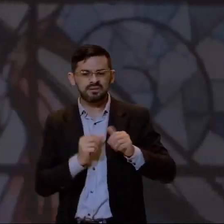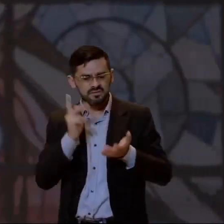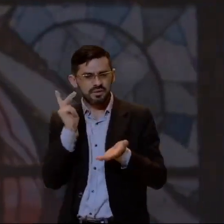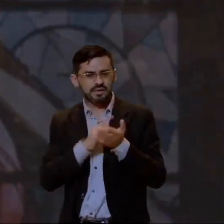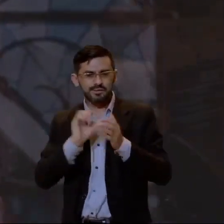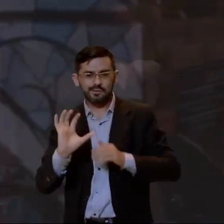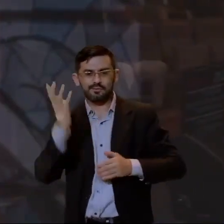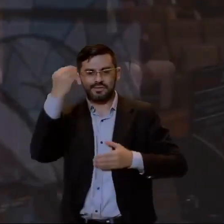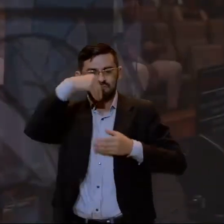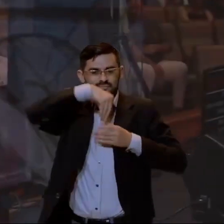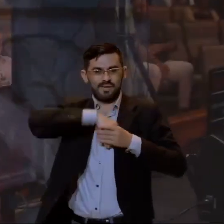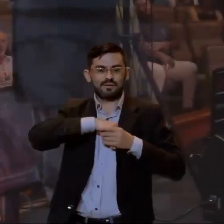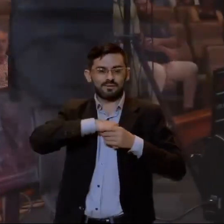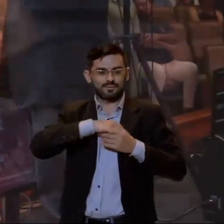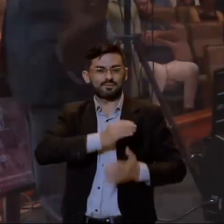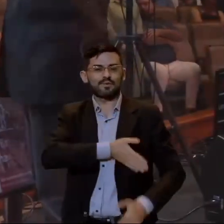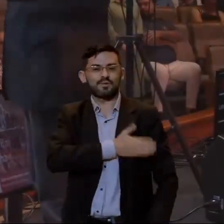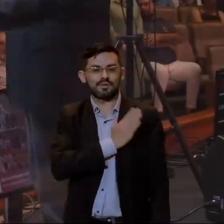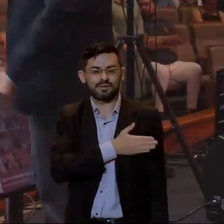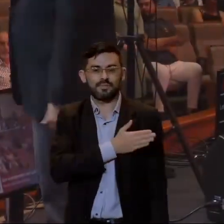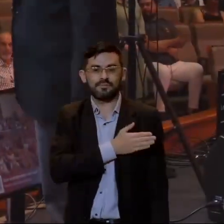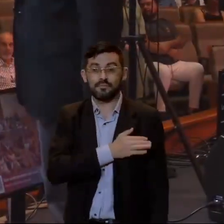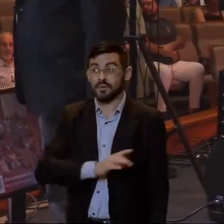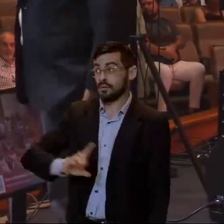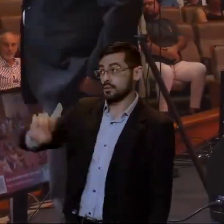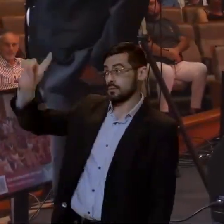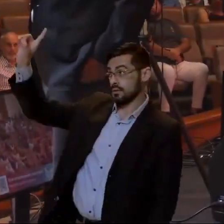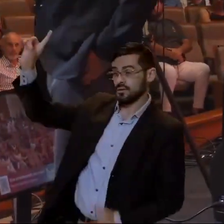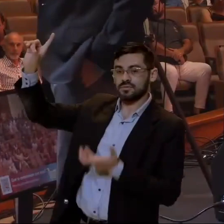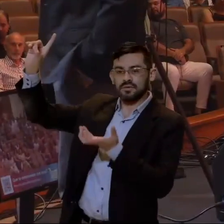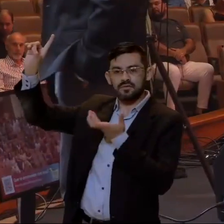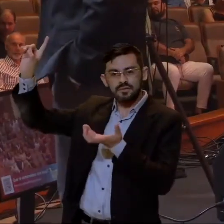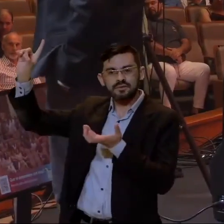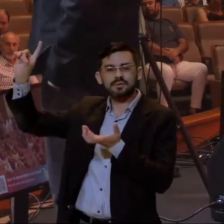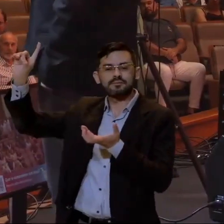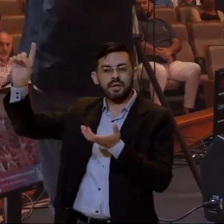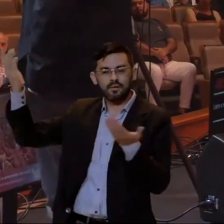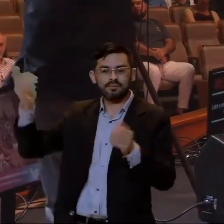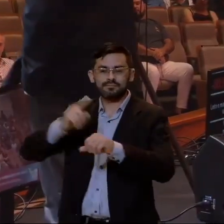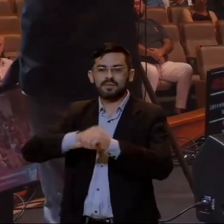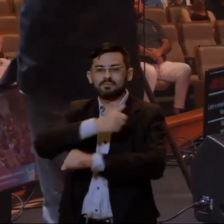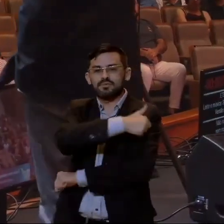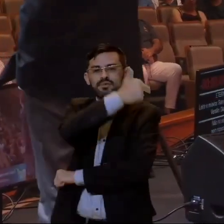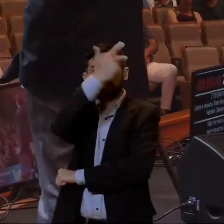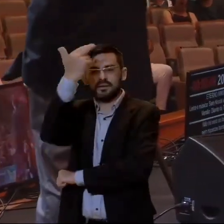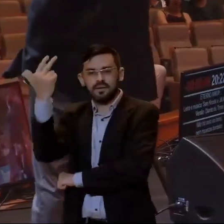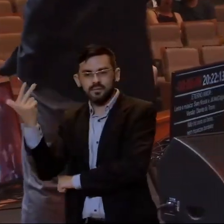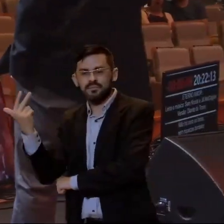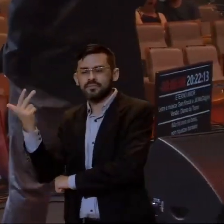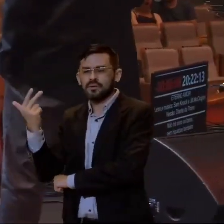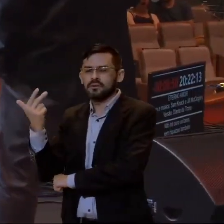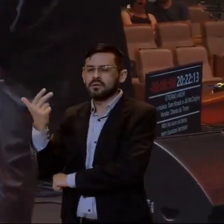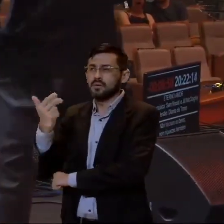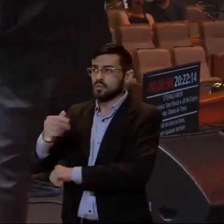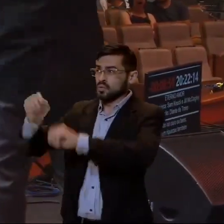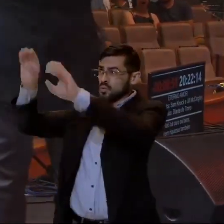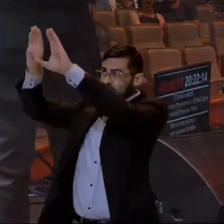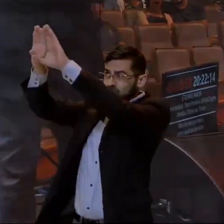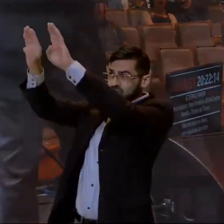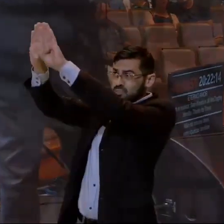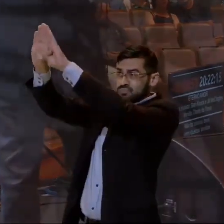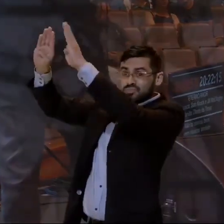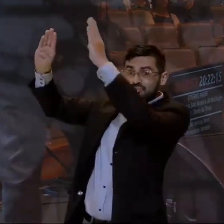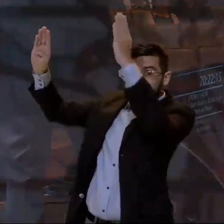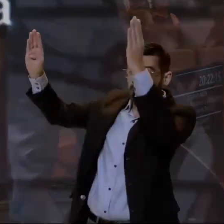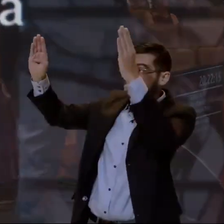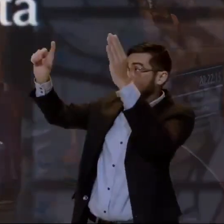dentro. E é isso que Deus vem fazer com a notícia do Natal. O céu continua se abrindo, Ele